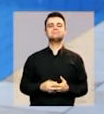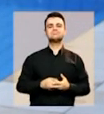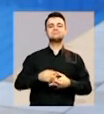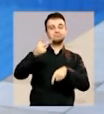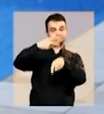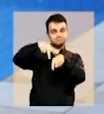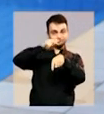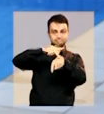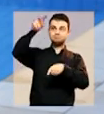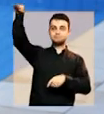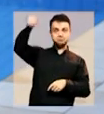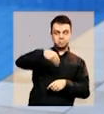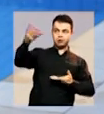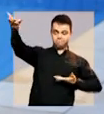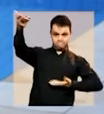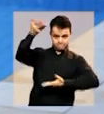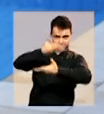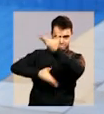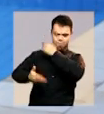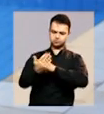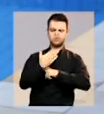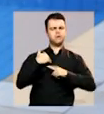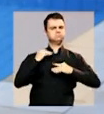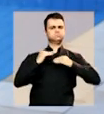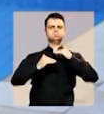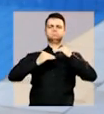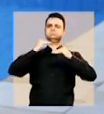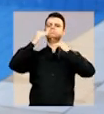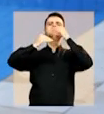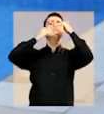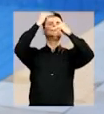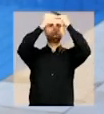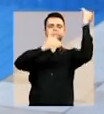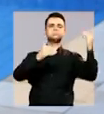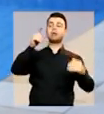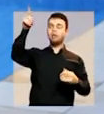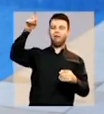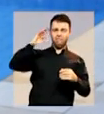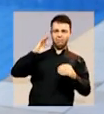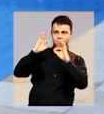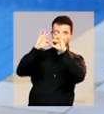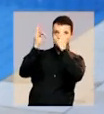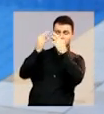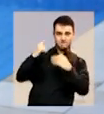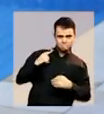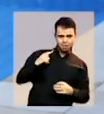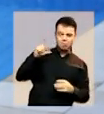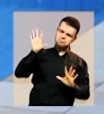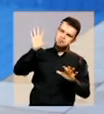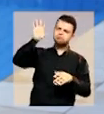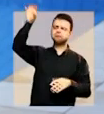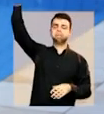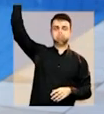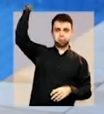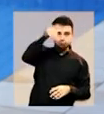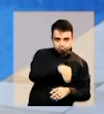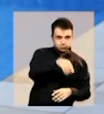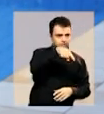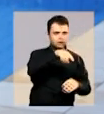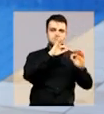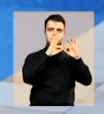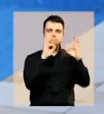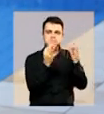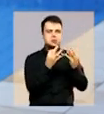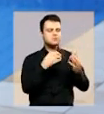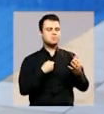muito. Porque mesmo se você tem famílias e você encontra pessoas aqui, você chega e você está